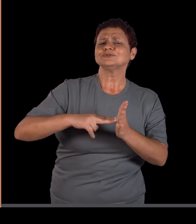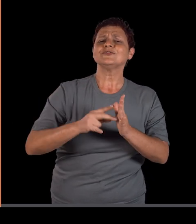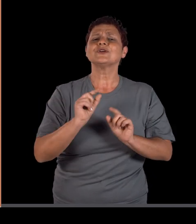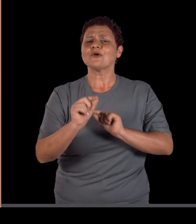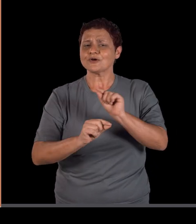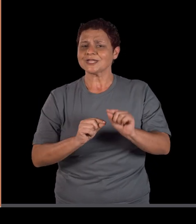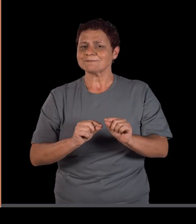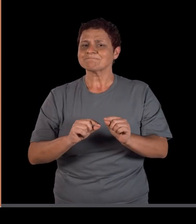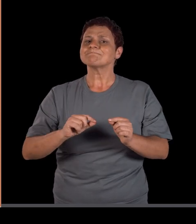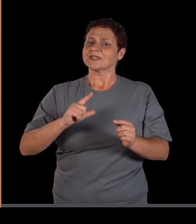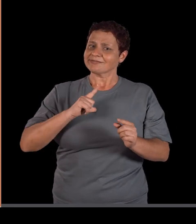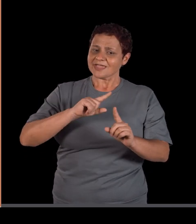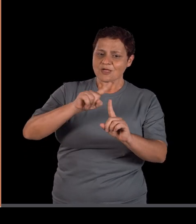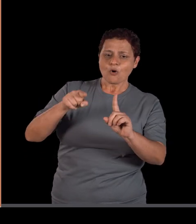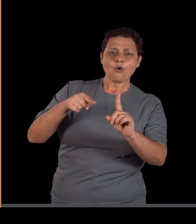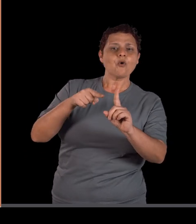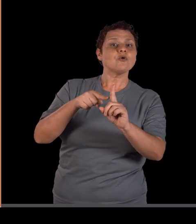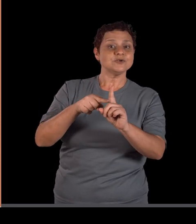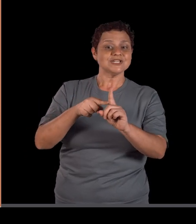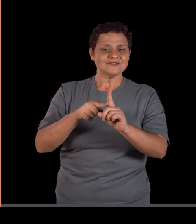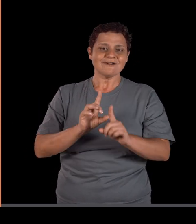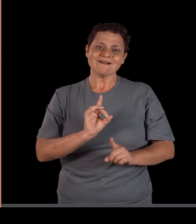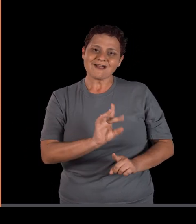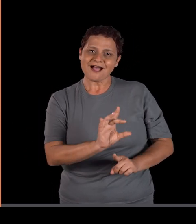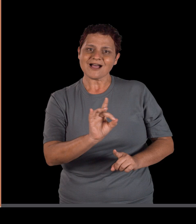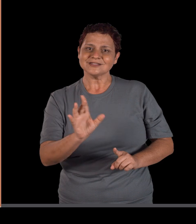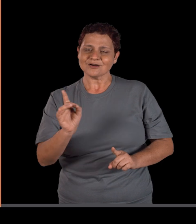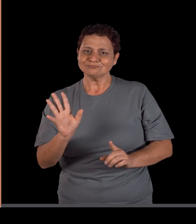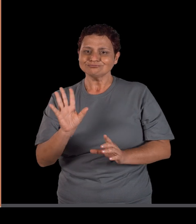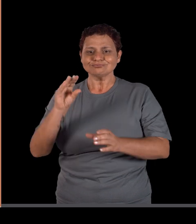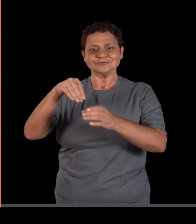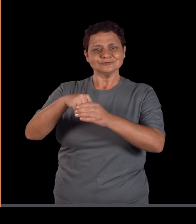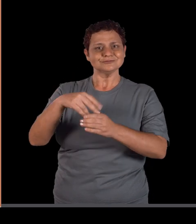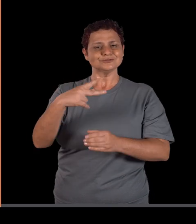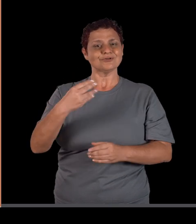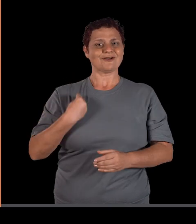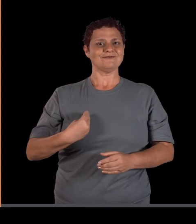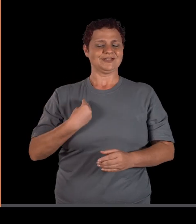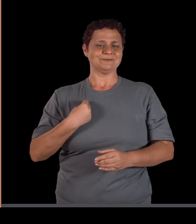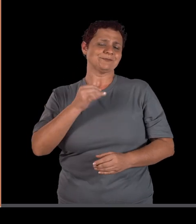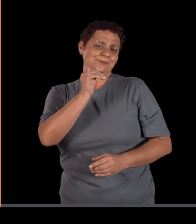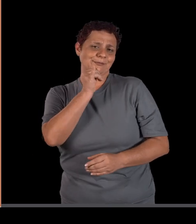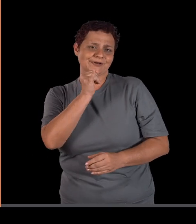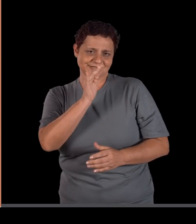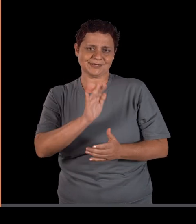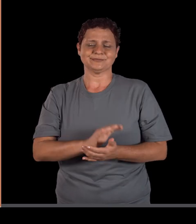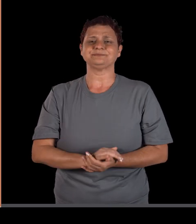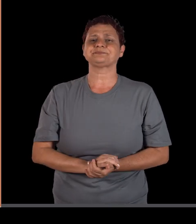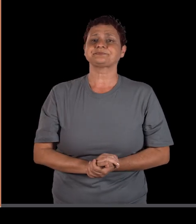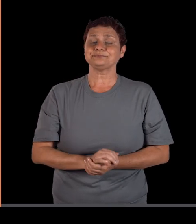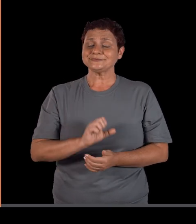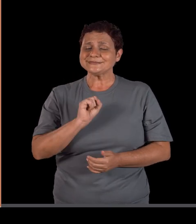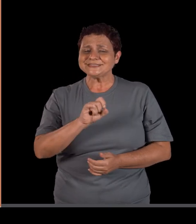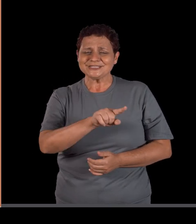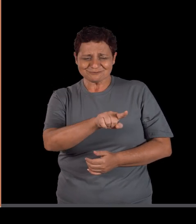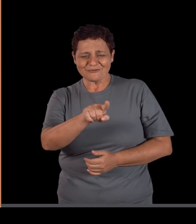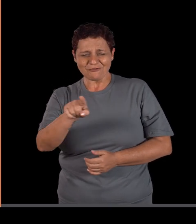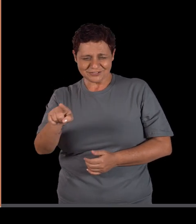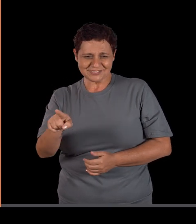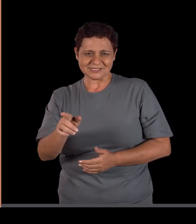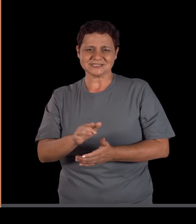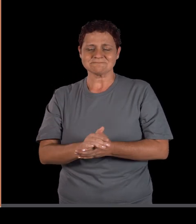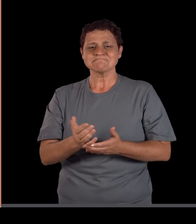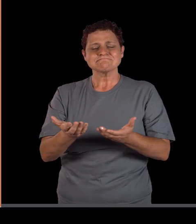Ele tem um objetivo a ser alcançado dentro da sua vida. Então, por exemplo, se